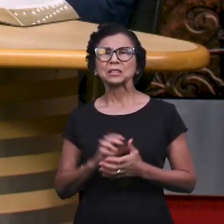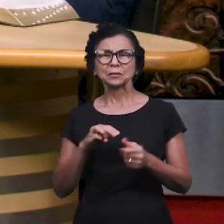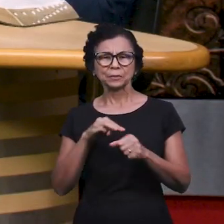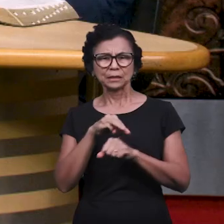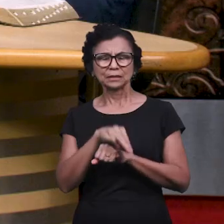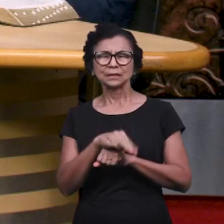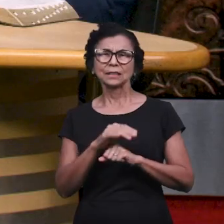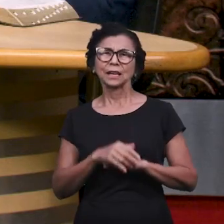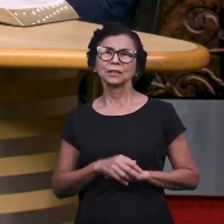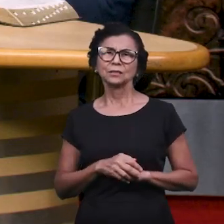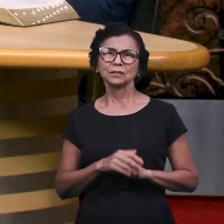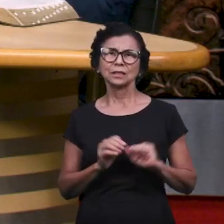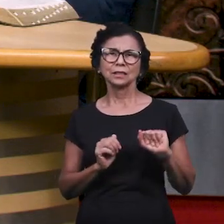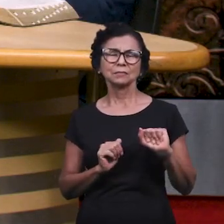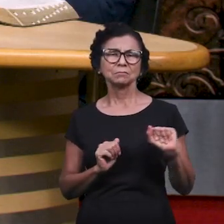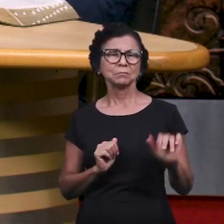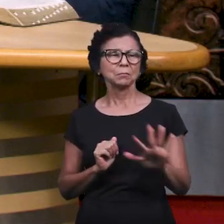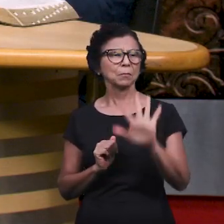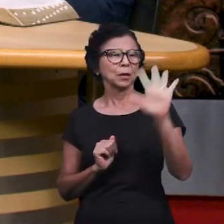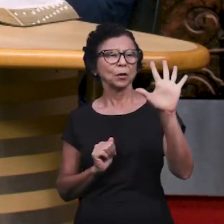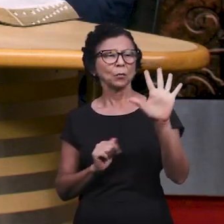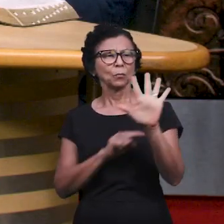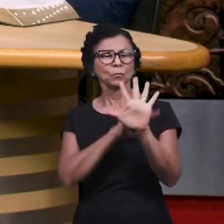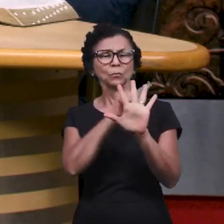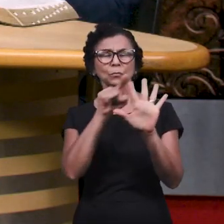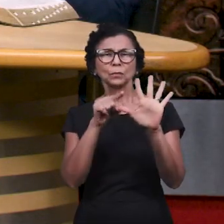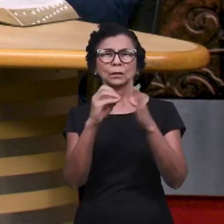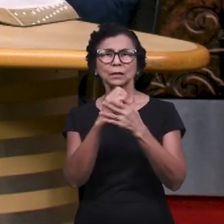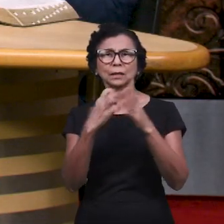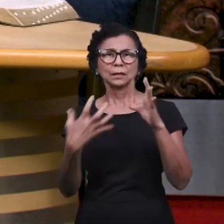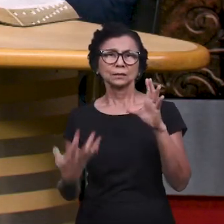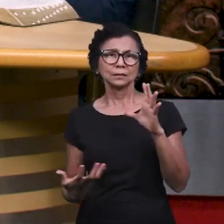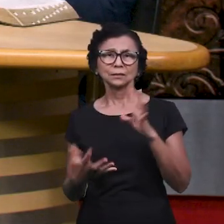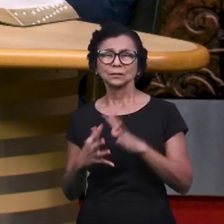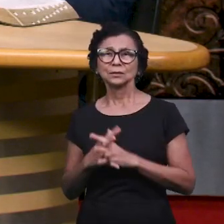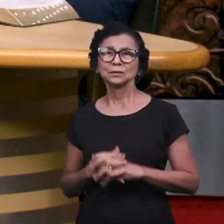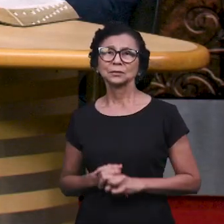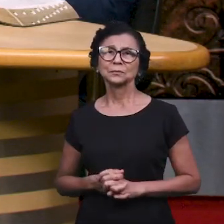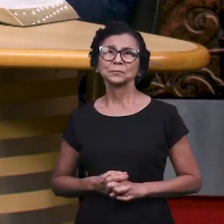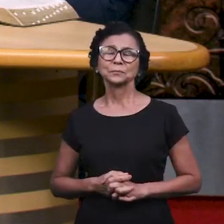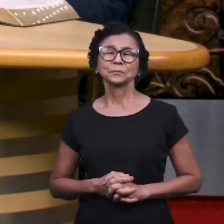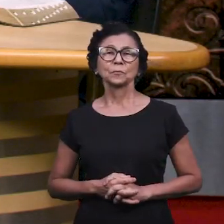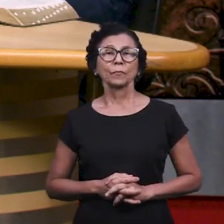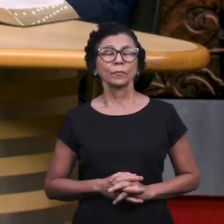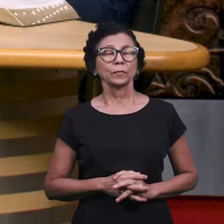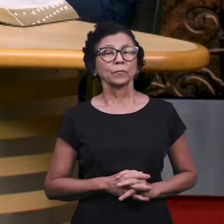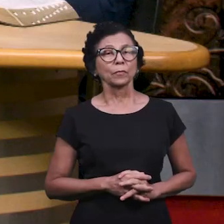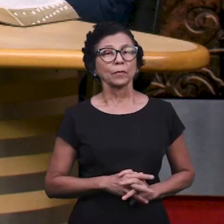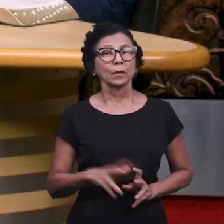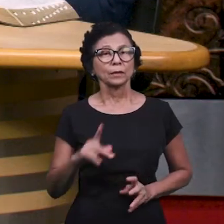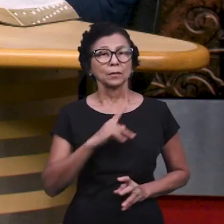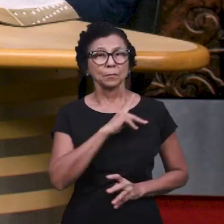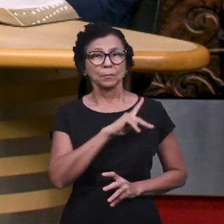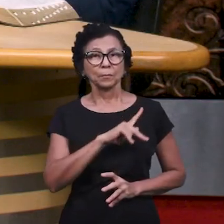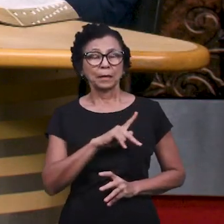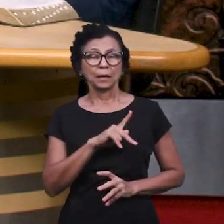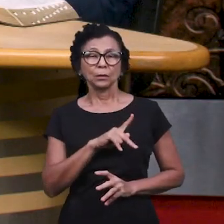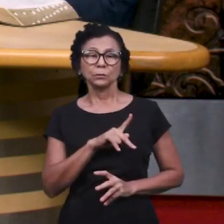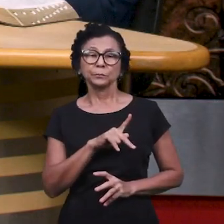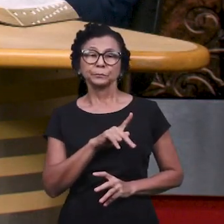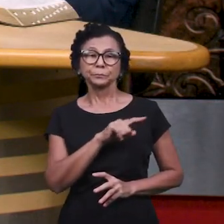da mão, né? Porque Paulo diz assim: sede meus imitadores como eu sou de Cristo. Então, o Senhor